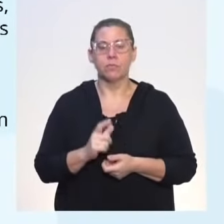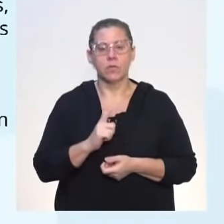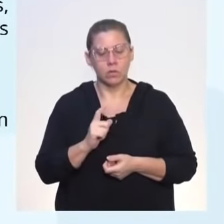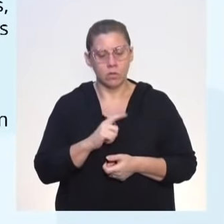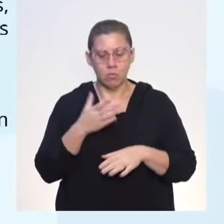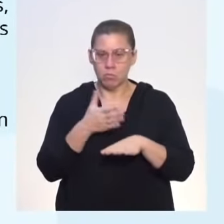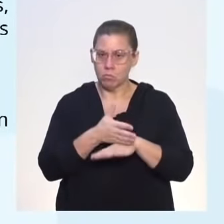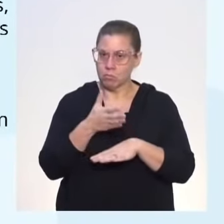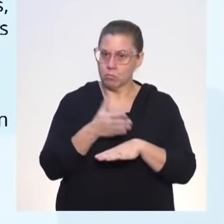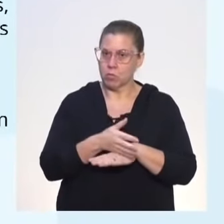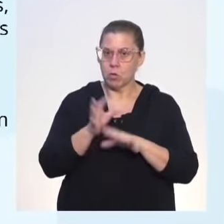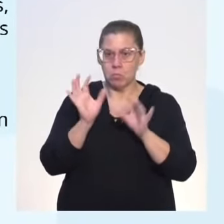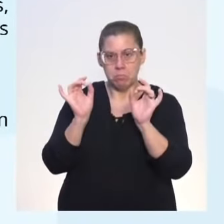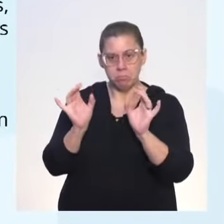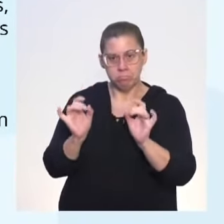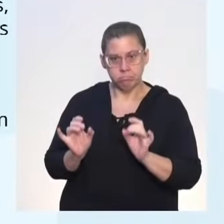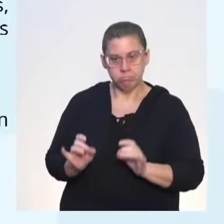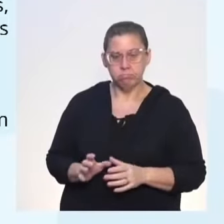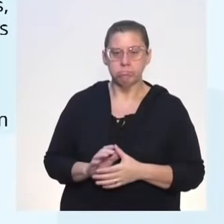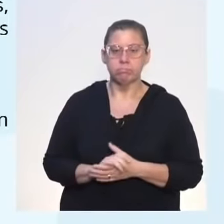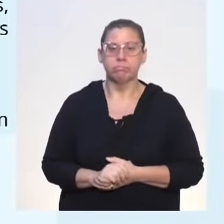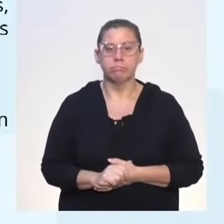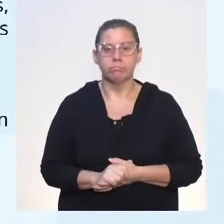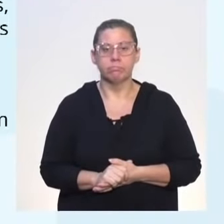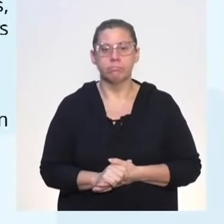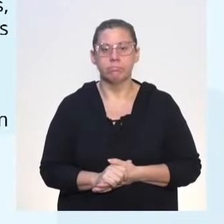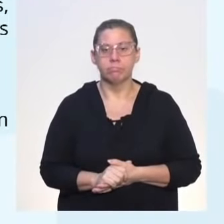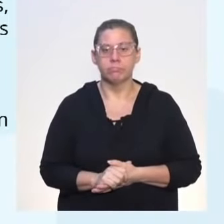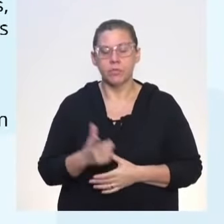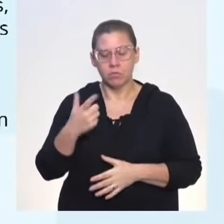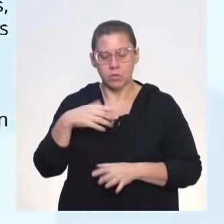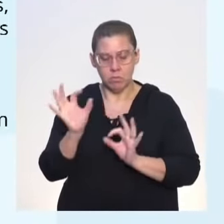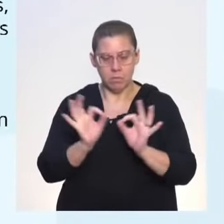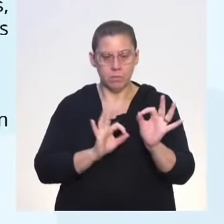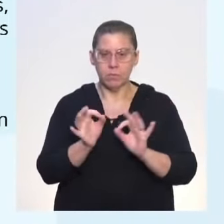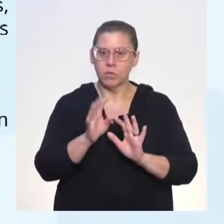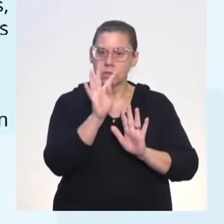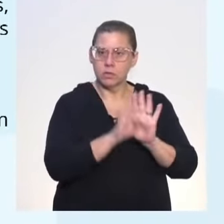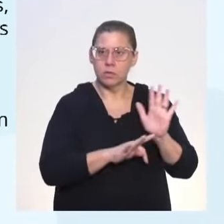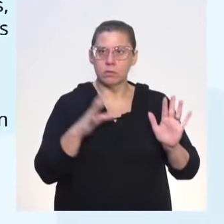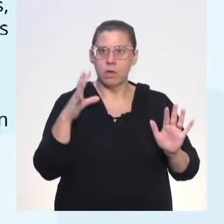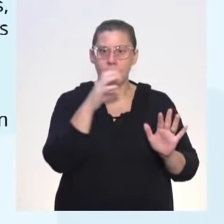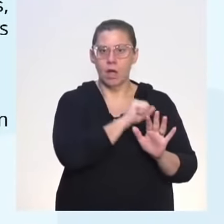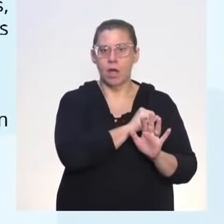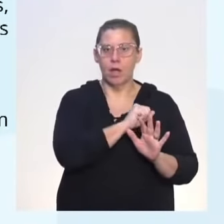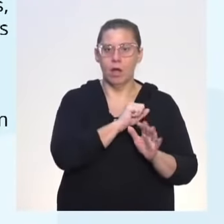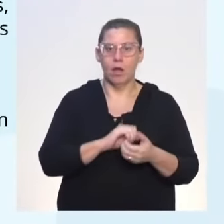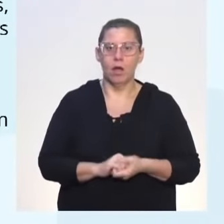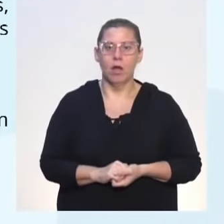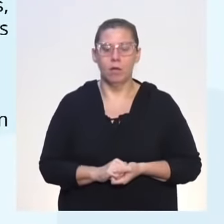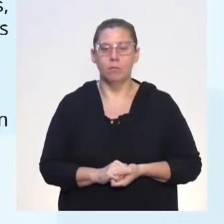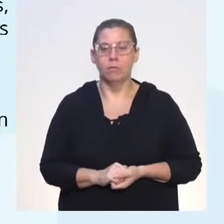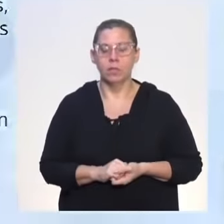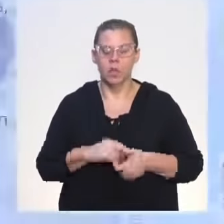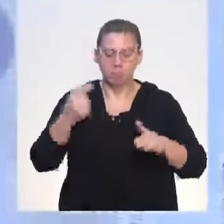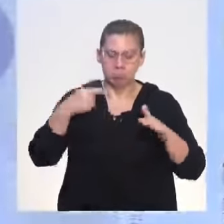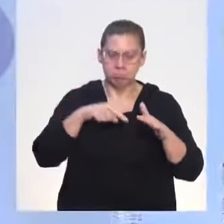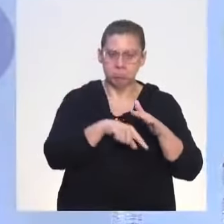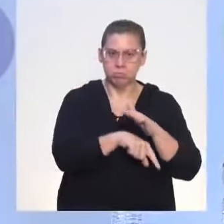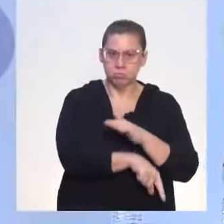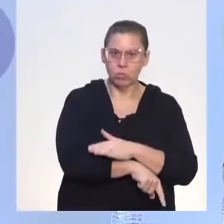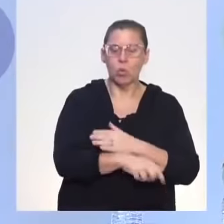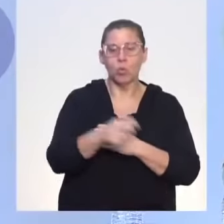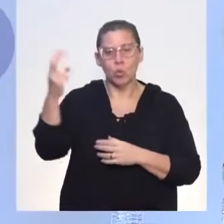uma participação super especial que vocês vão produzir esse texto aí rapidinho, tá bom? Com muita profundidade, com